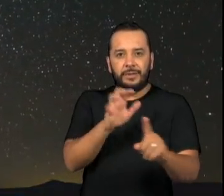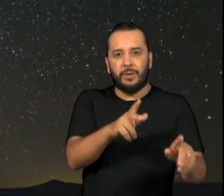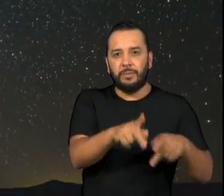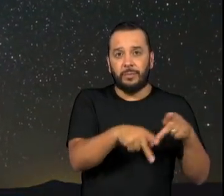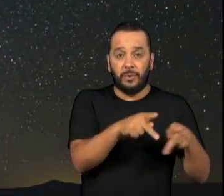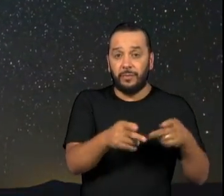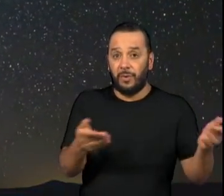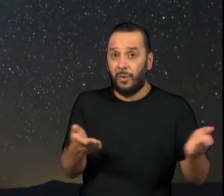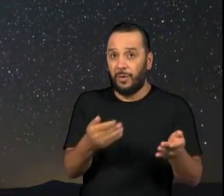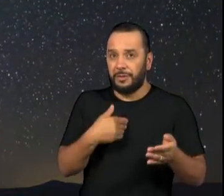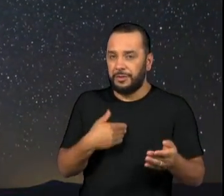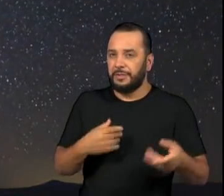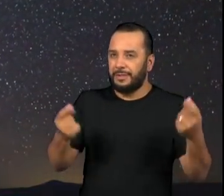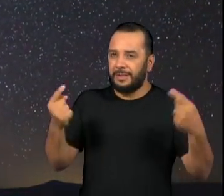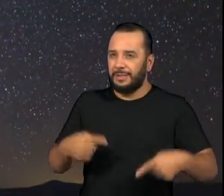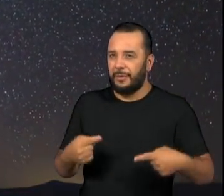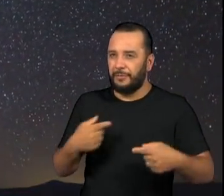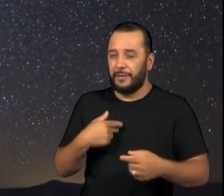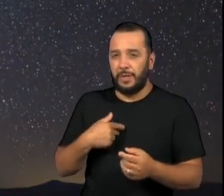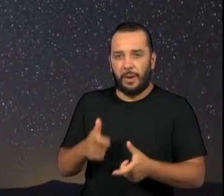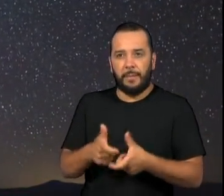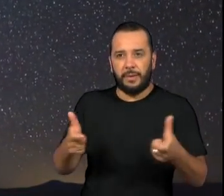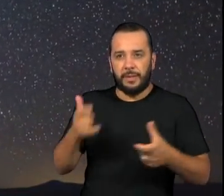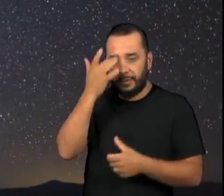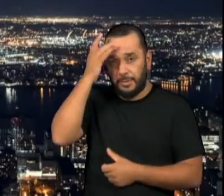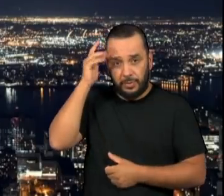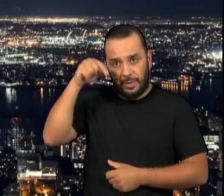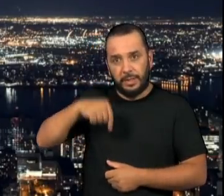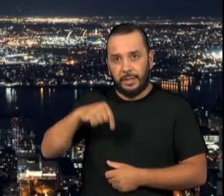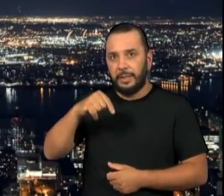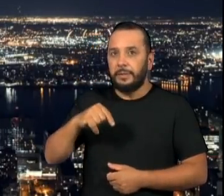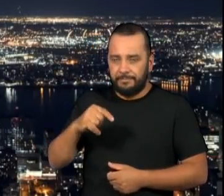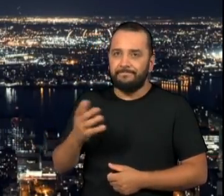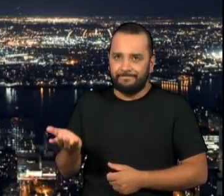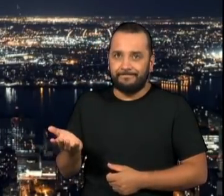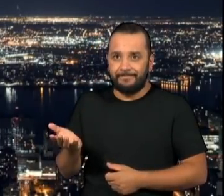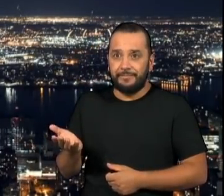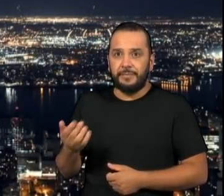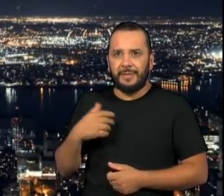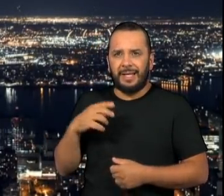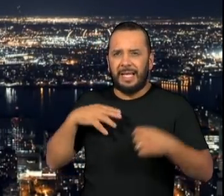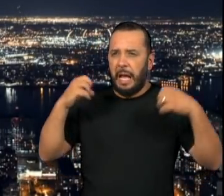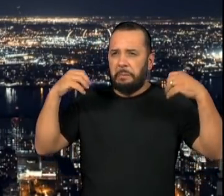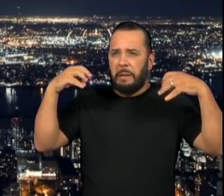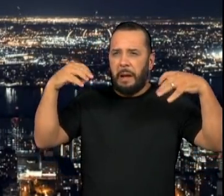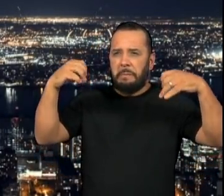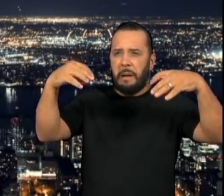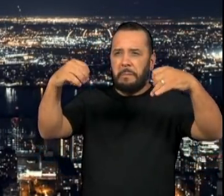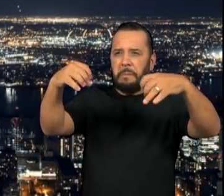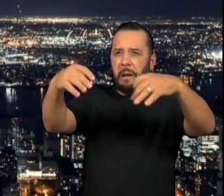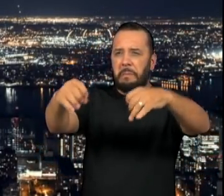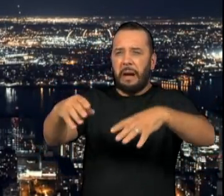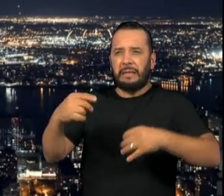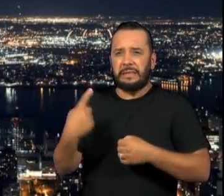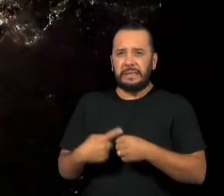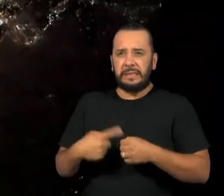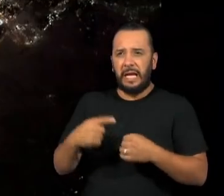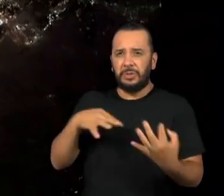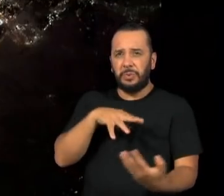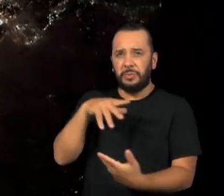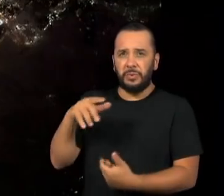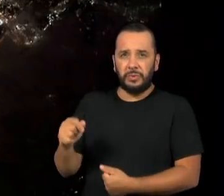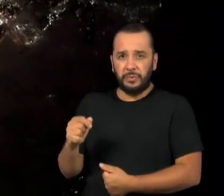ser um desafio para a maioria das pessoas. O excesso de luz artificial nas grandes cidades do planeta